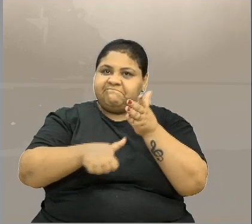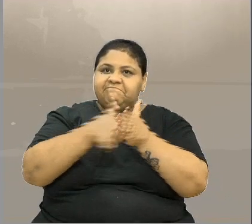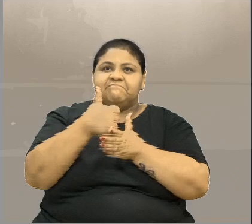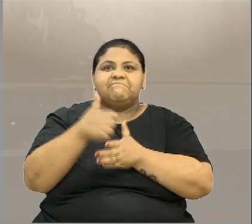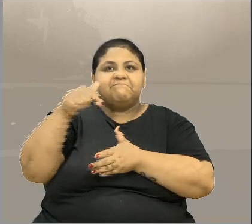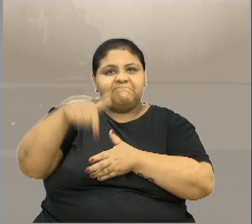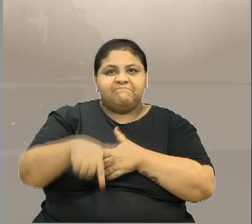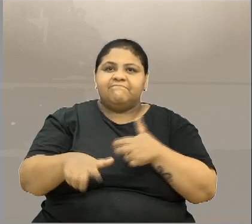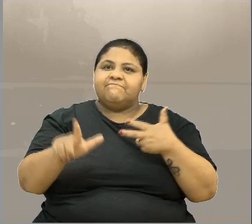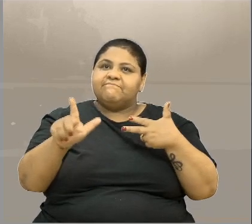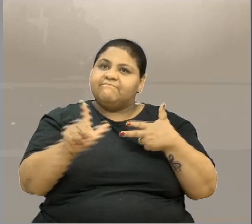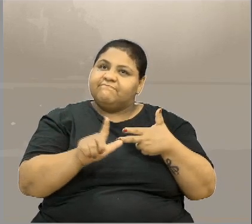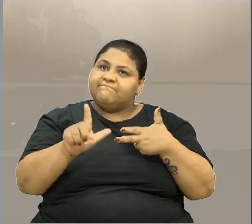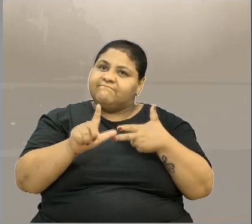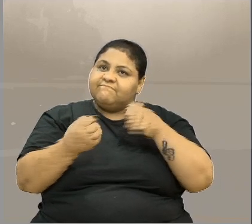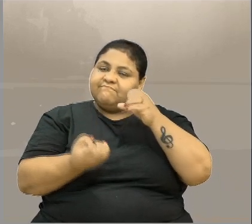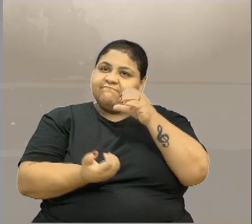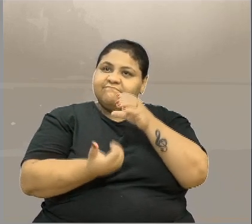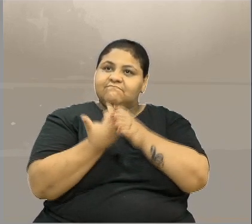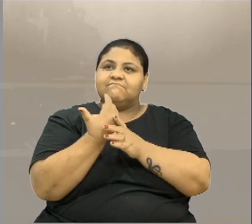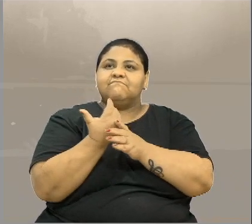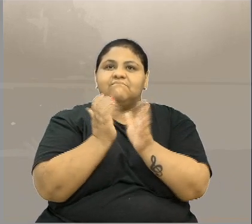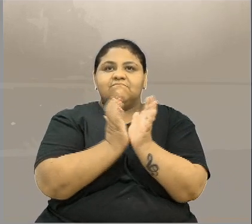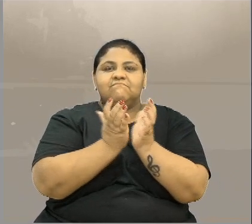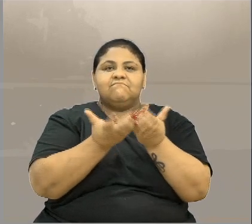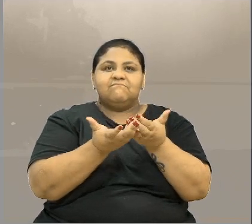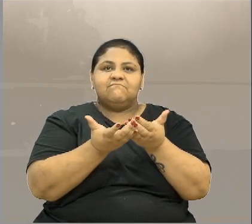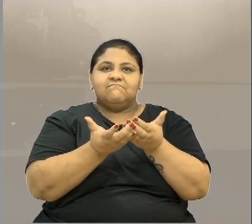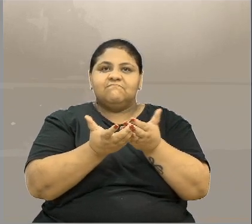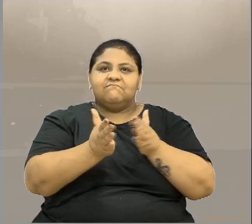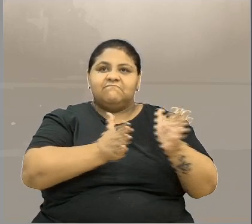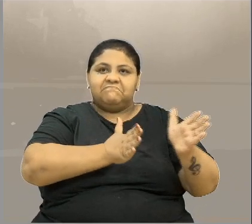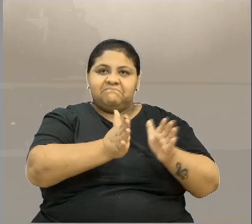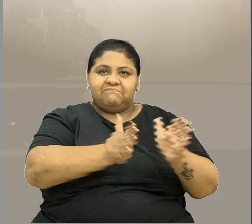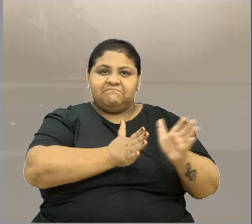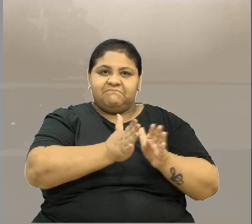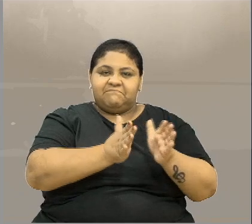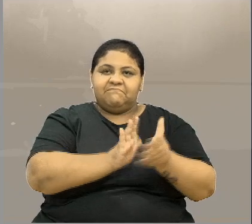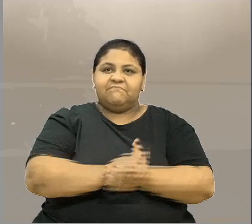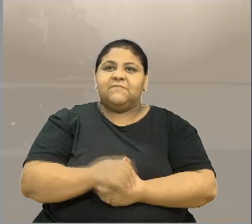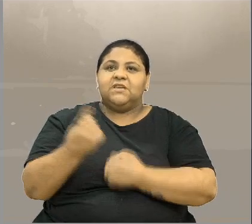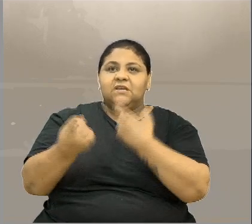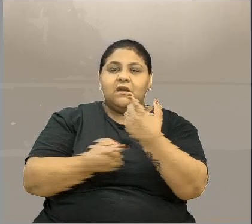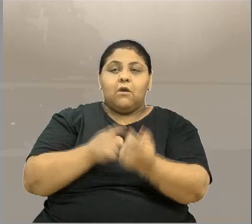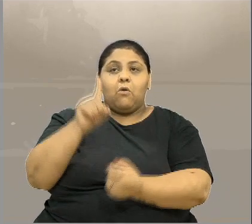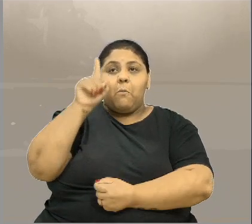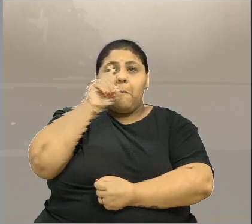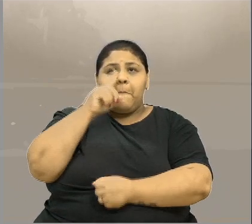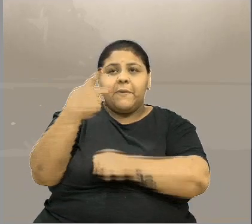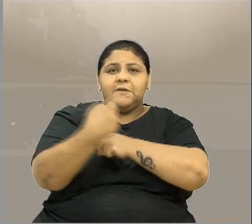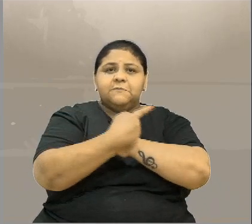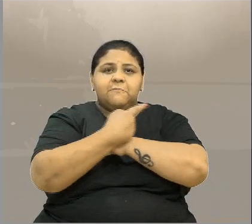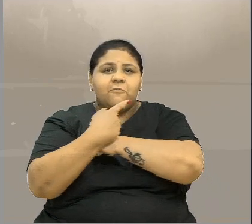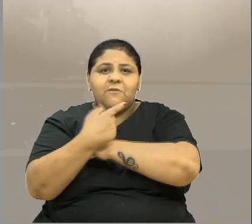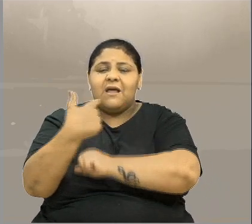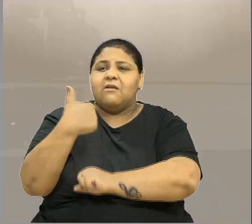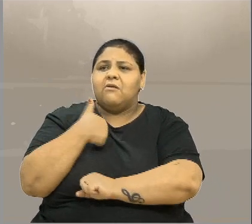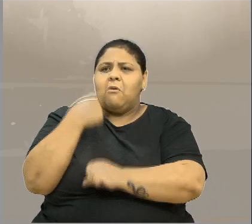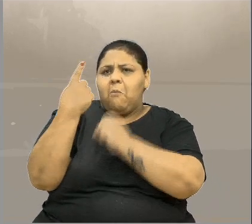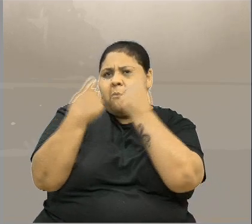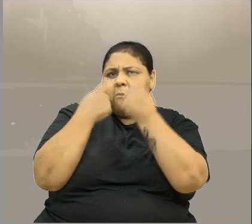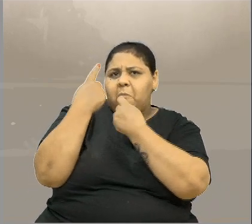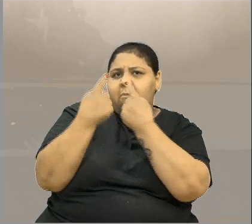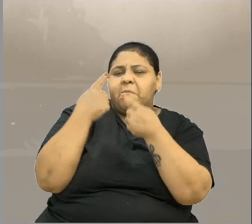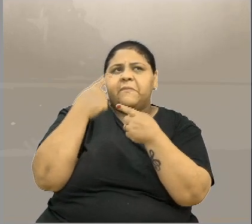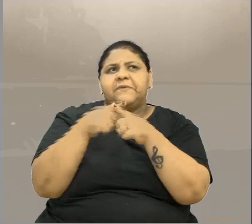nesta legislatura foi a criação da Comissão de Acessibilidade, né? Algumas mães me procuraram muito preocupadas, né,